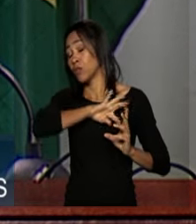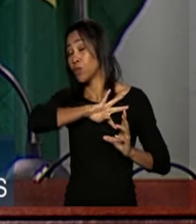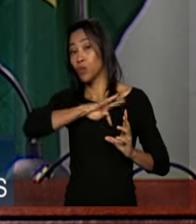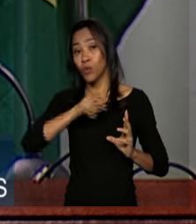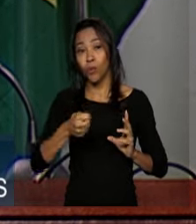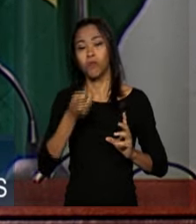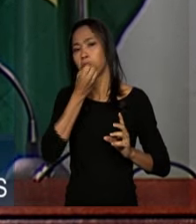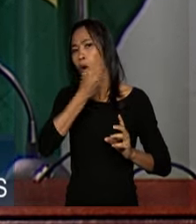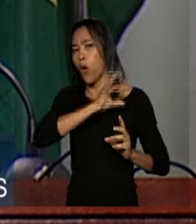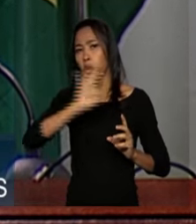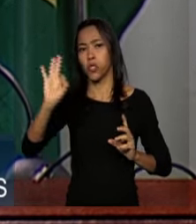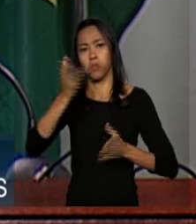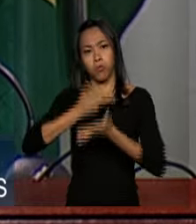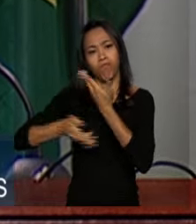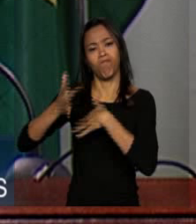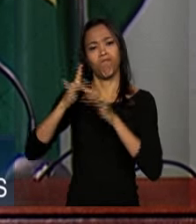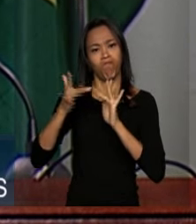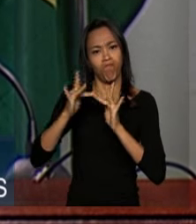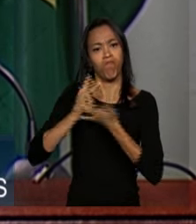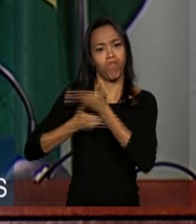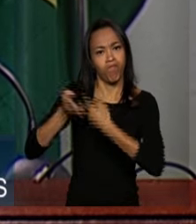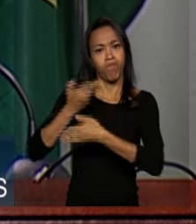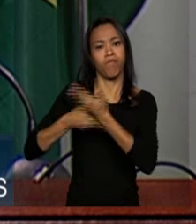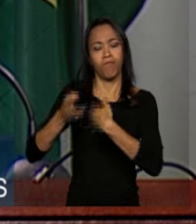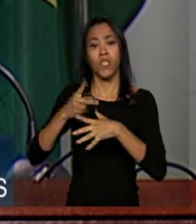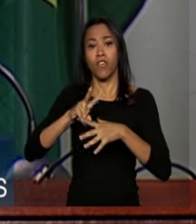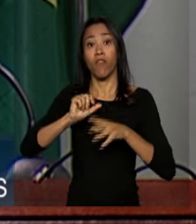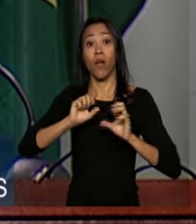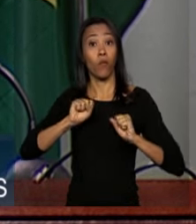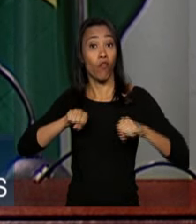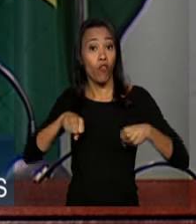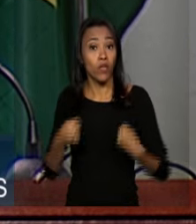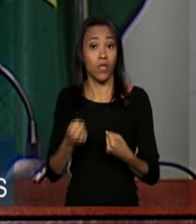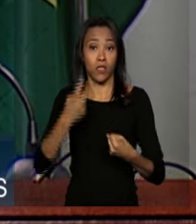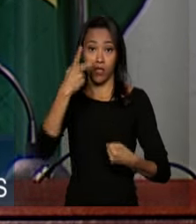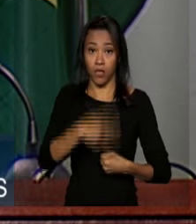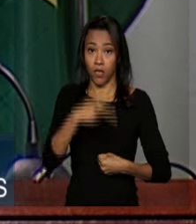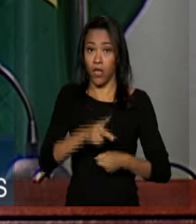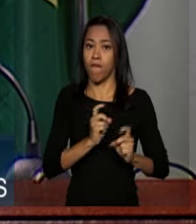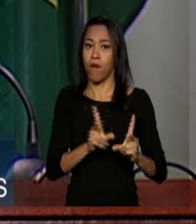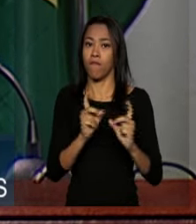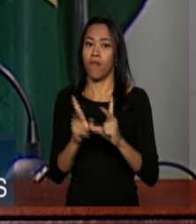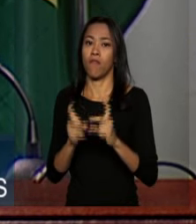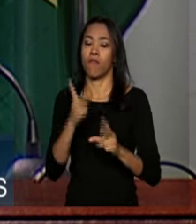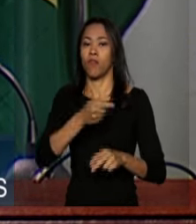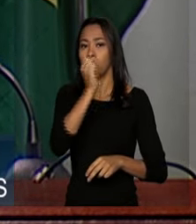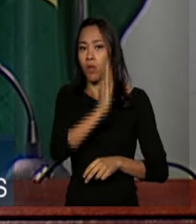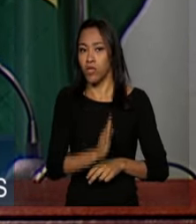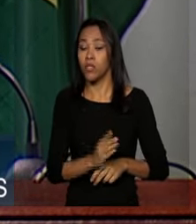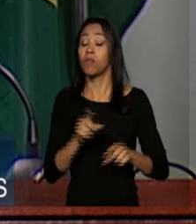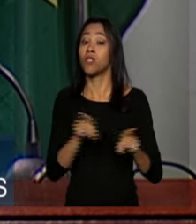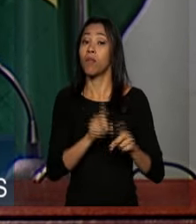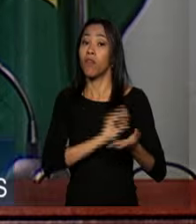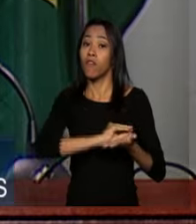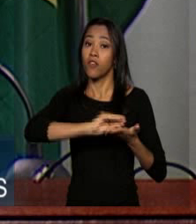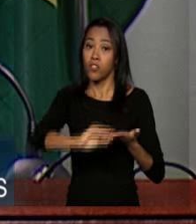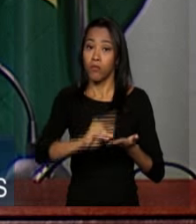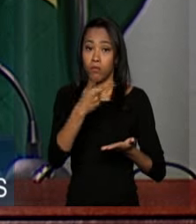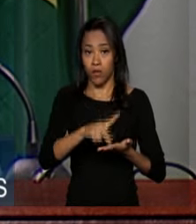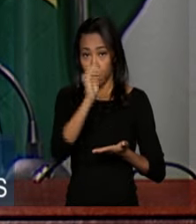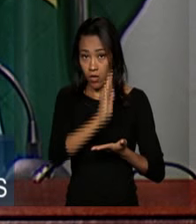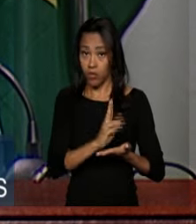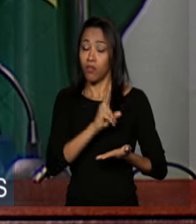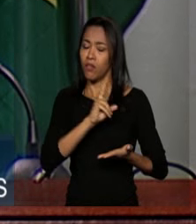extremamente produtivos e que vão fortalecer nosso comércio, nossos investimentos e nossa cooperação.